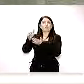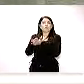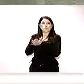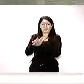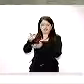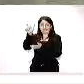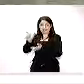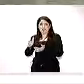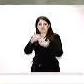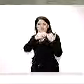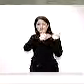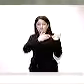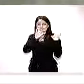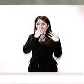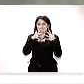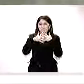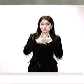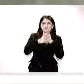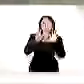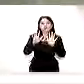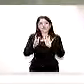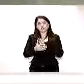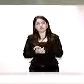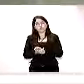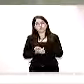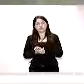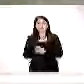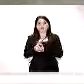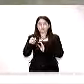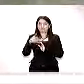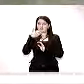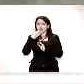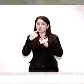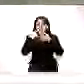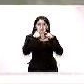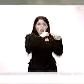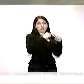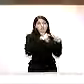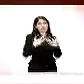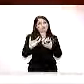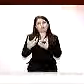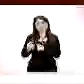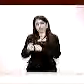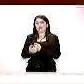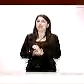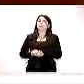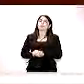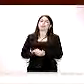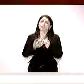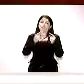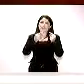ao responsável ficou confuso então eu vou dar a provimento para esses fim V que está em